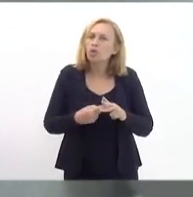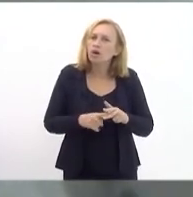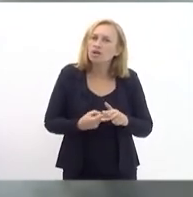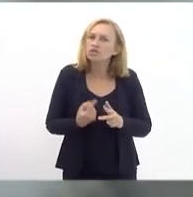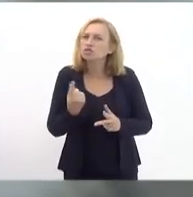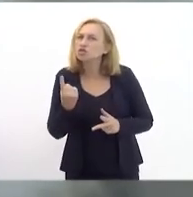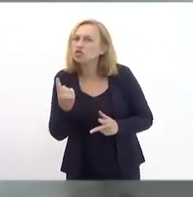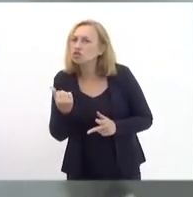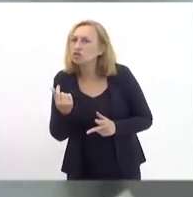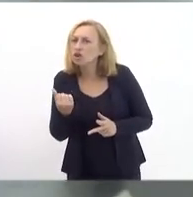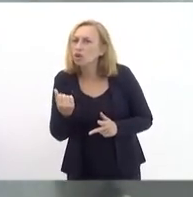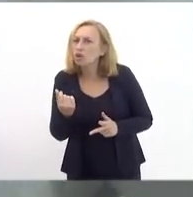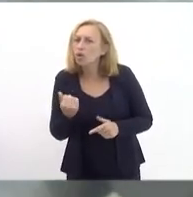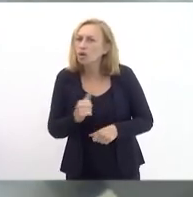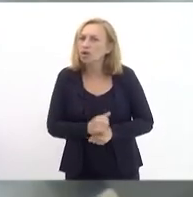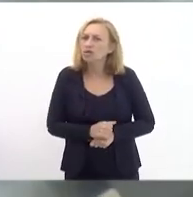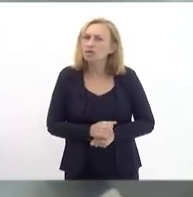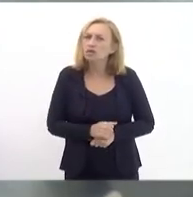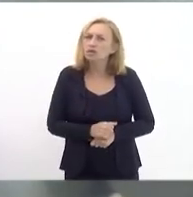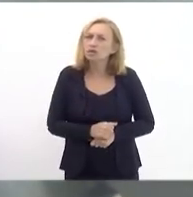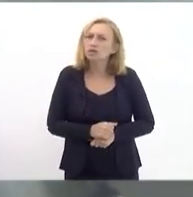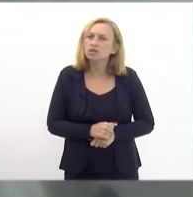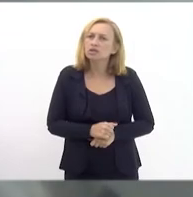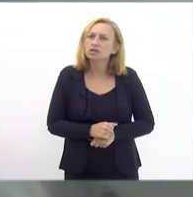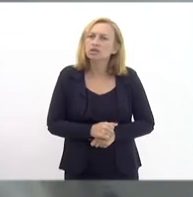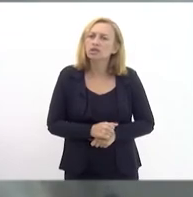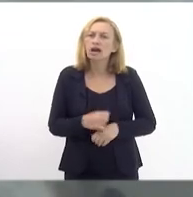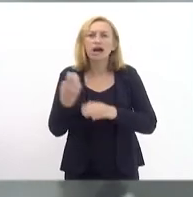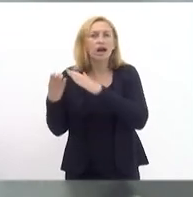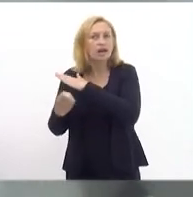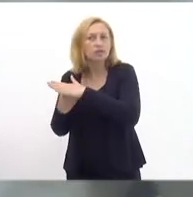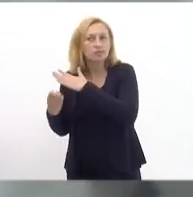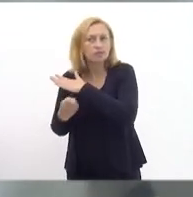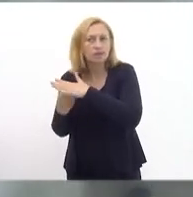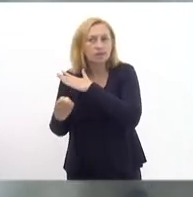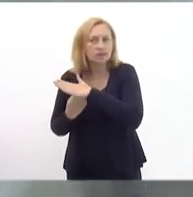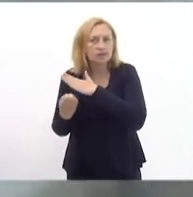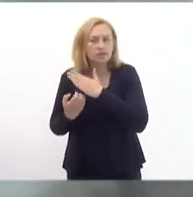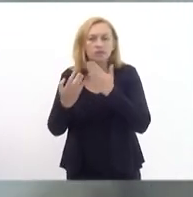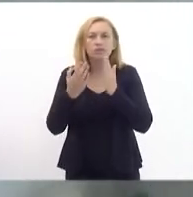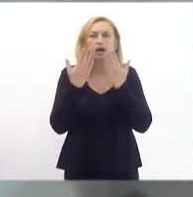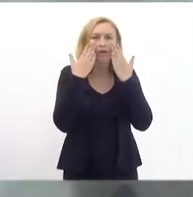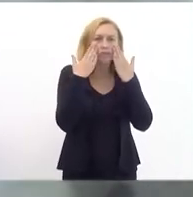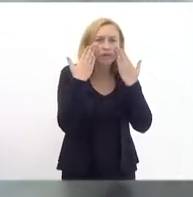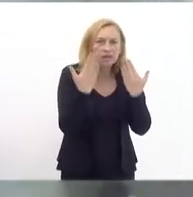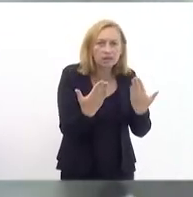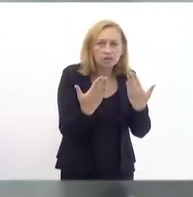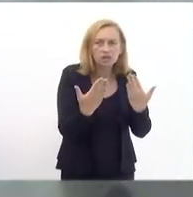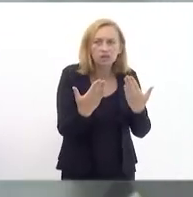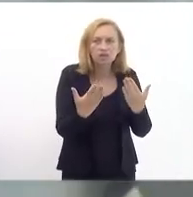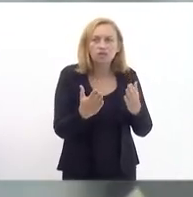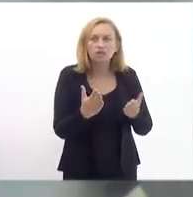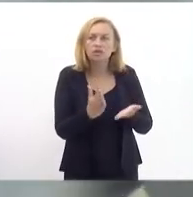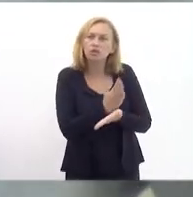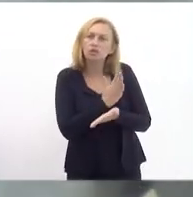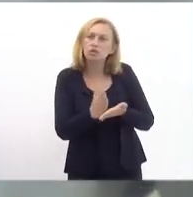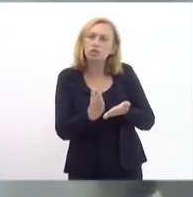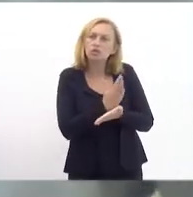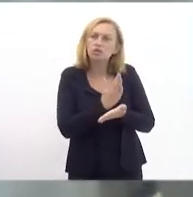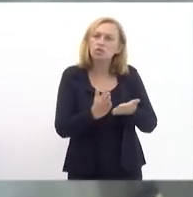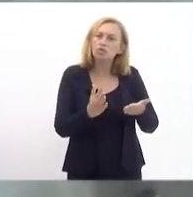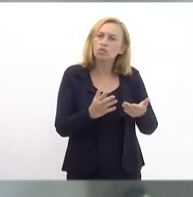de passagem, a concessionária apresentou alguma coisa, algum